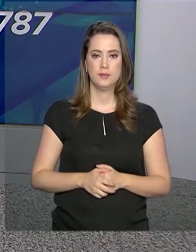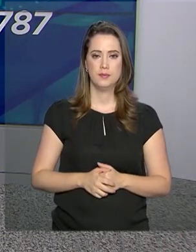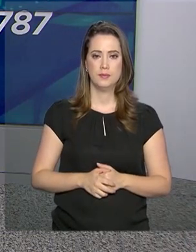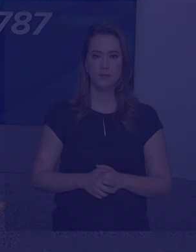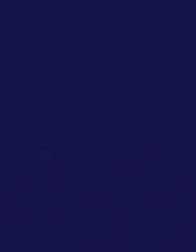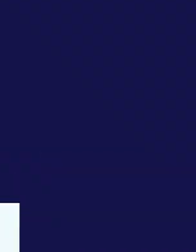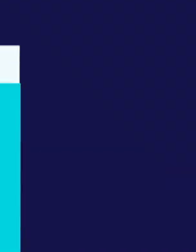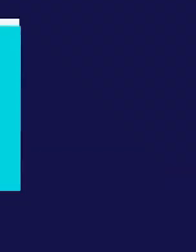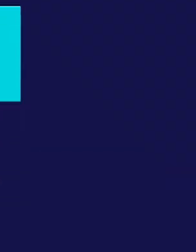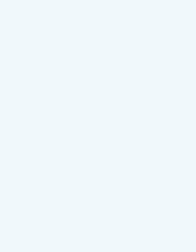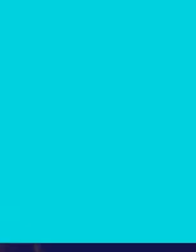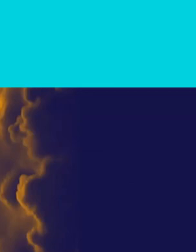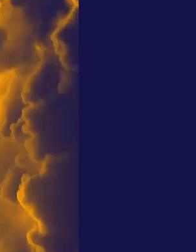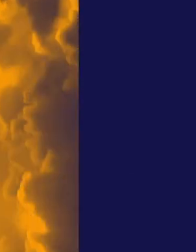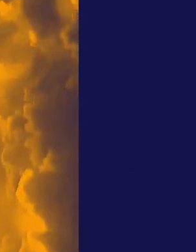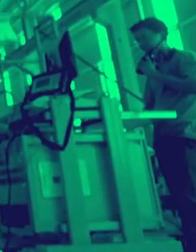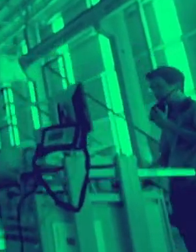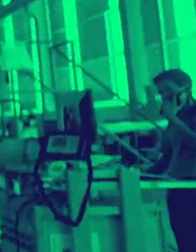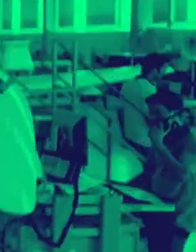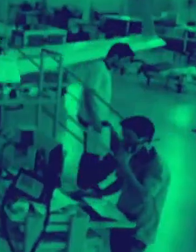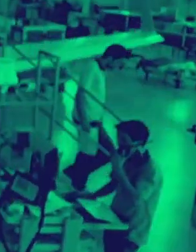Tchau. Tchau.